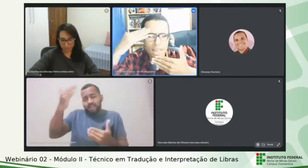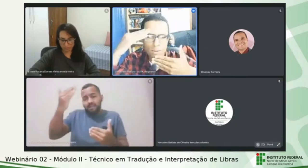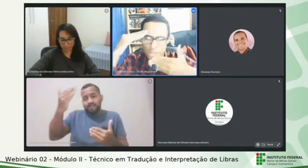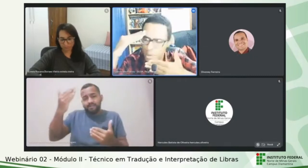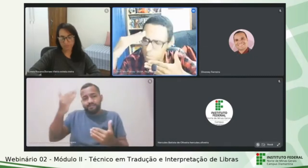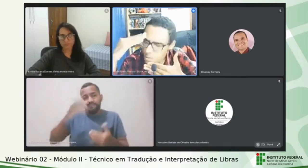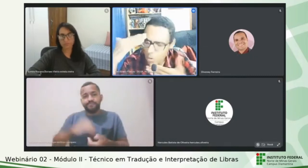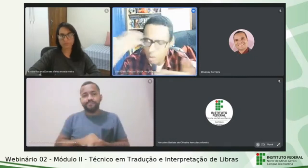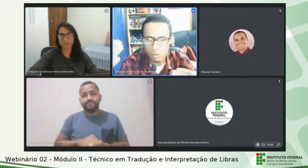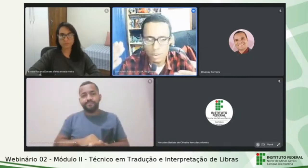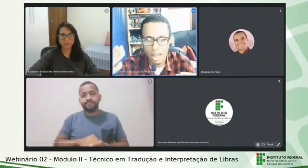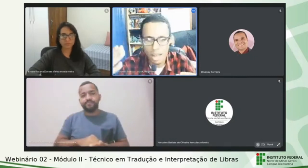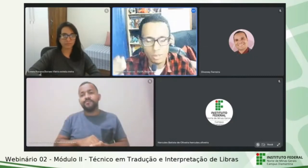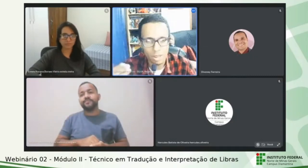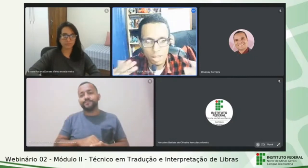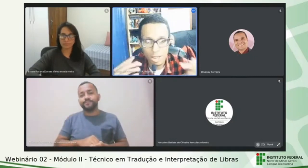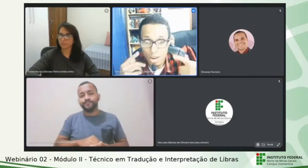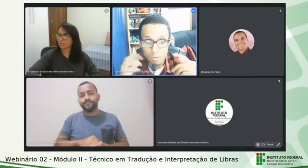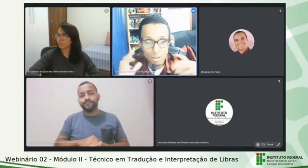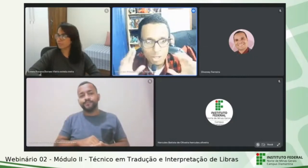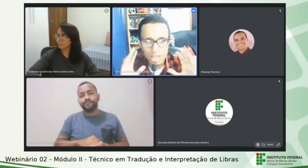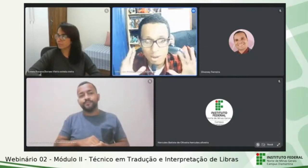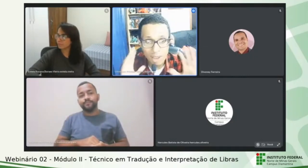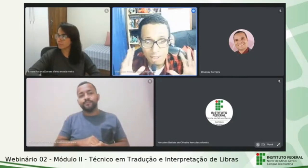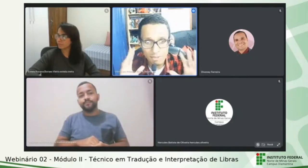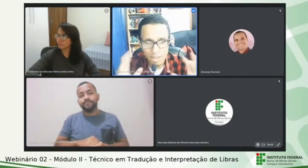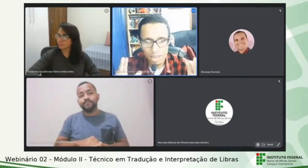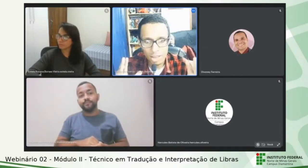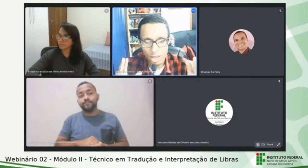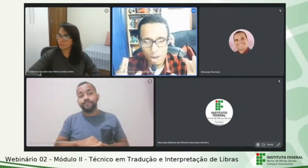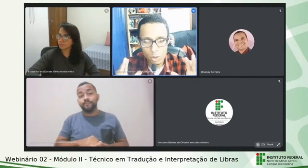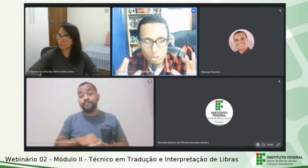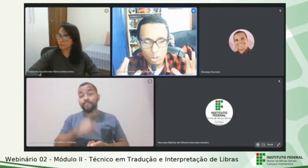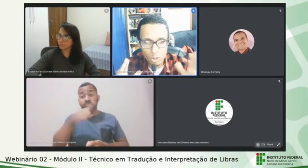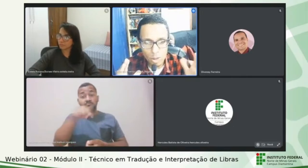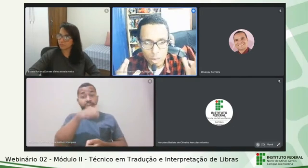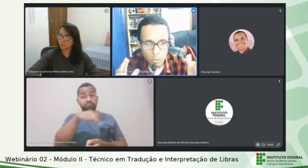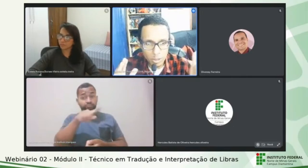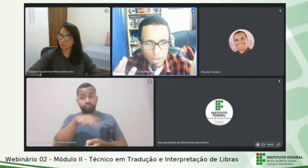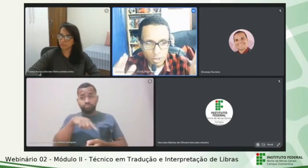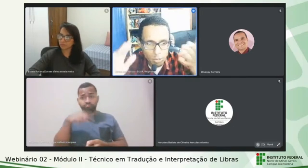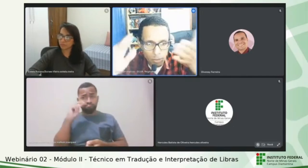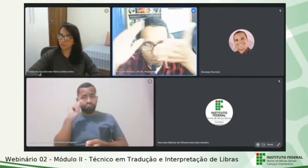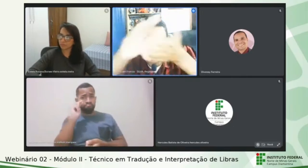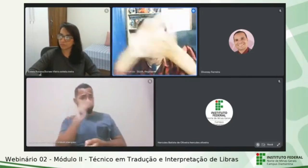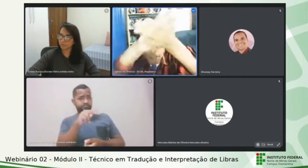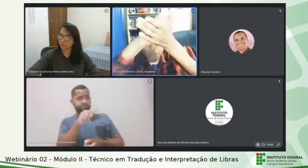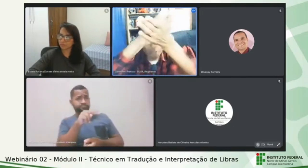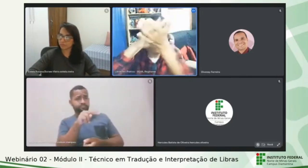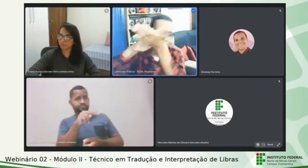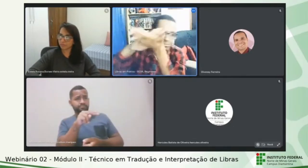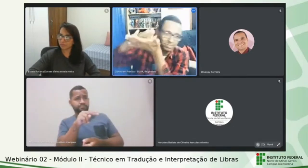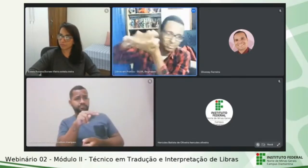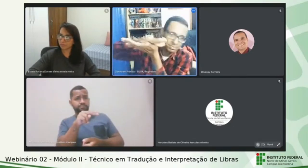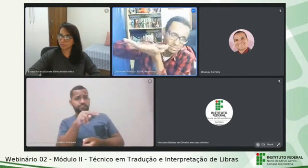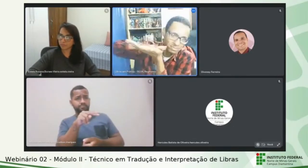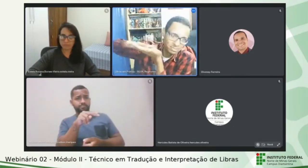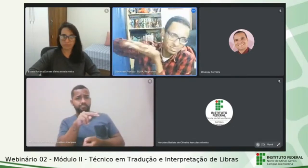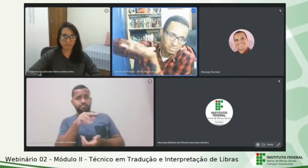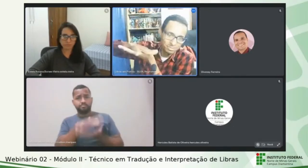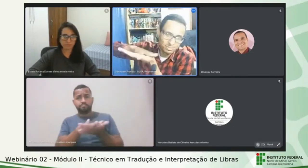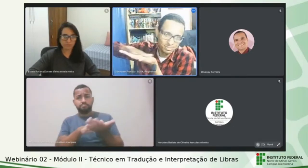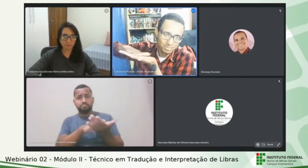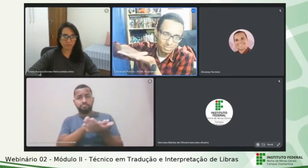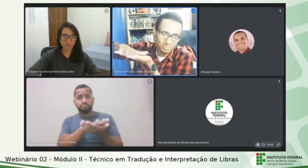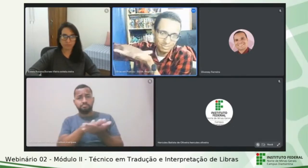obrigado. A ênfase, né? Muito obrigado. Você não vai ver o surdo respondendo assim para você: olha.